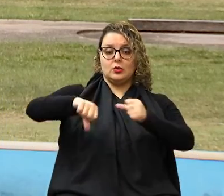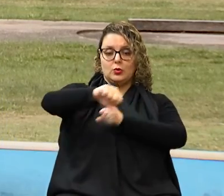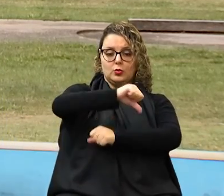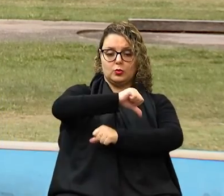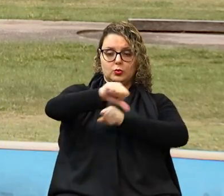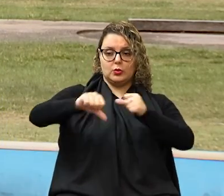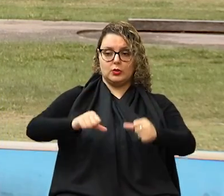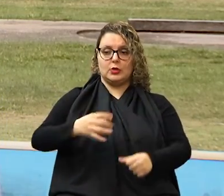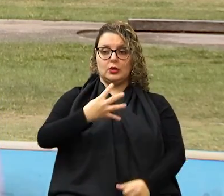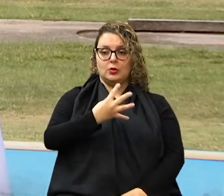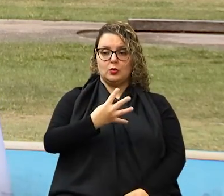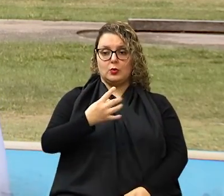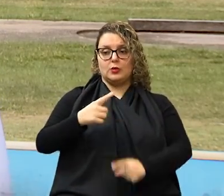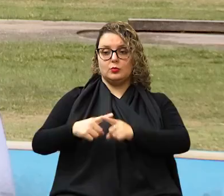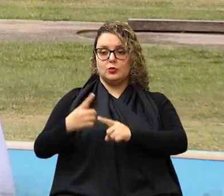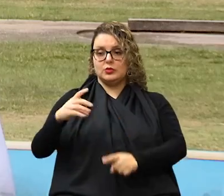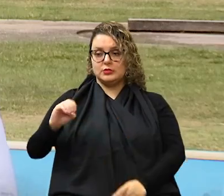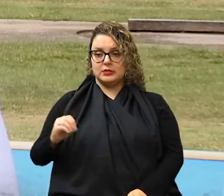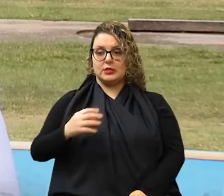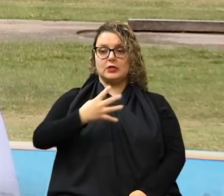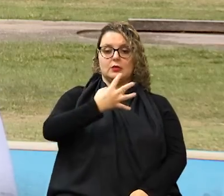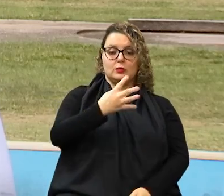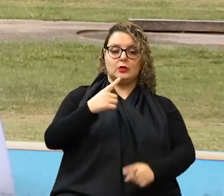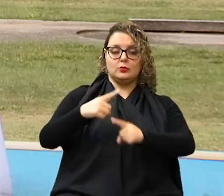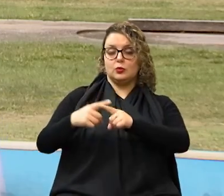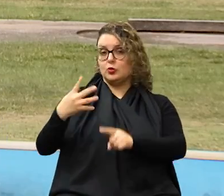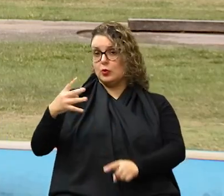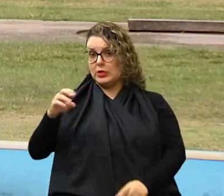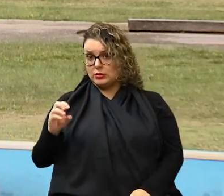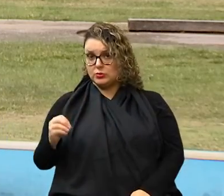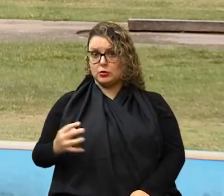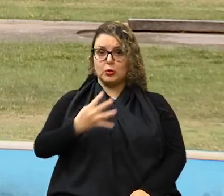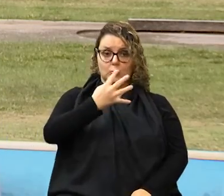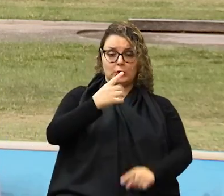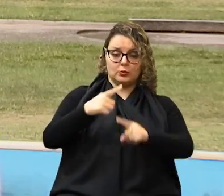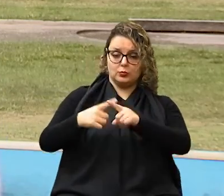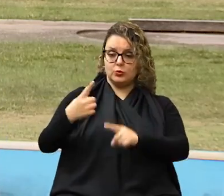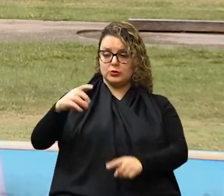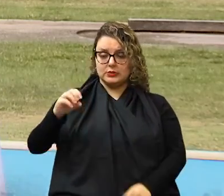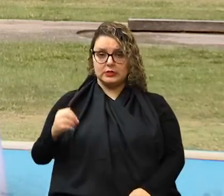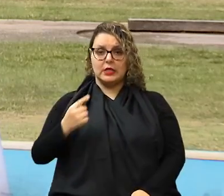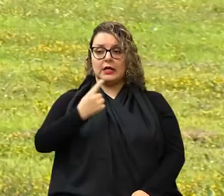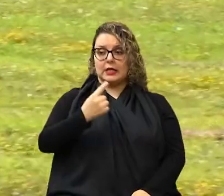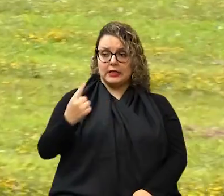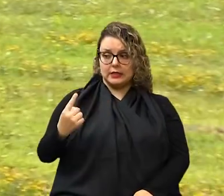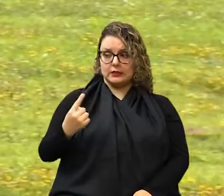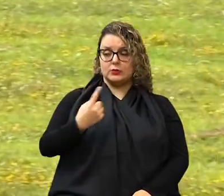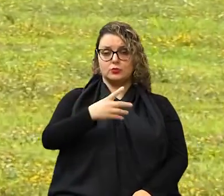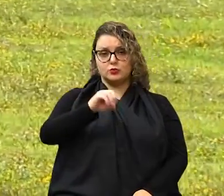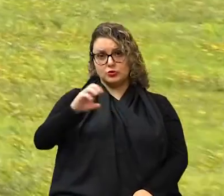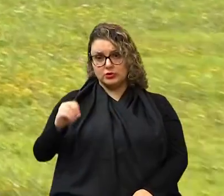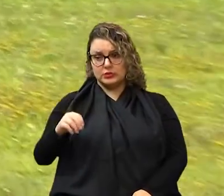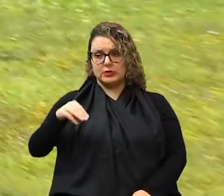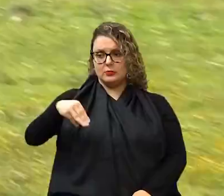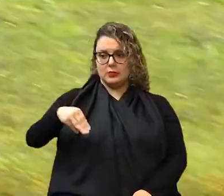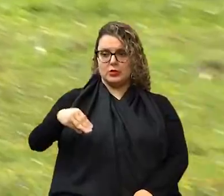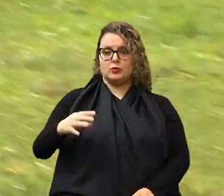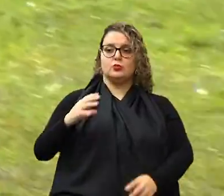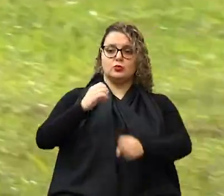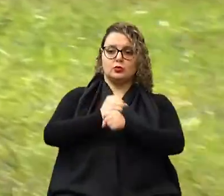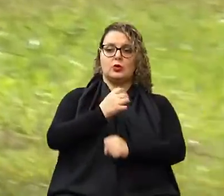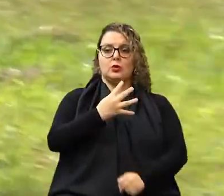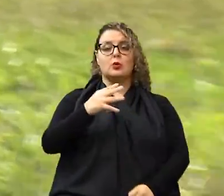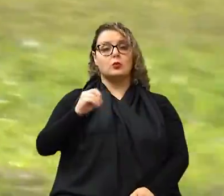os revezamentos, 4x100 e 4x400. O 4x100, cada um corre 100 metros, ao